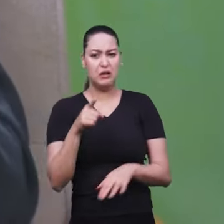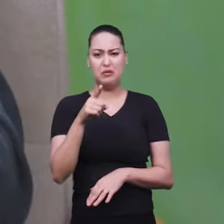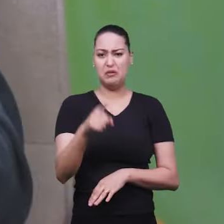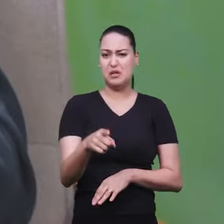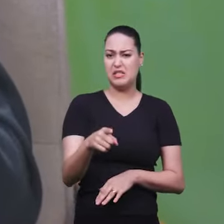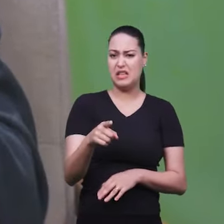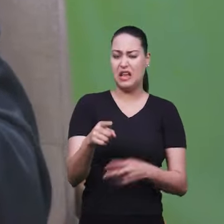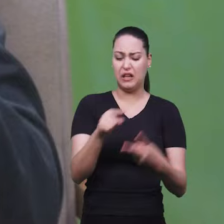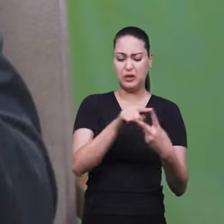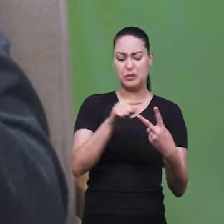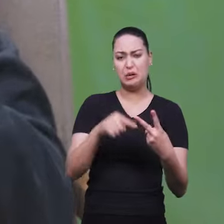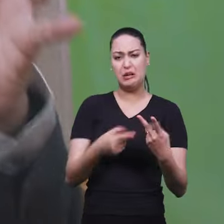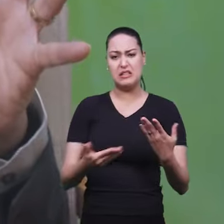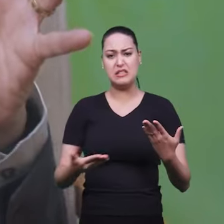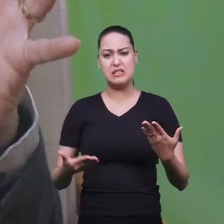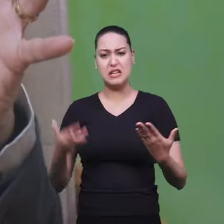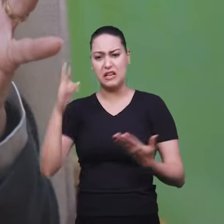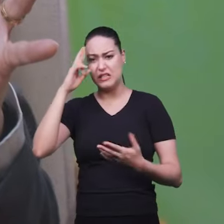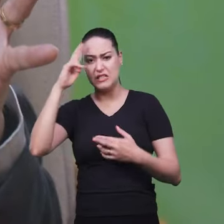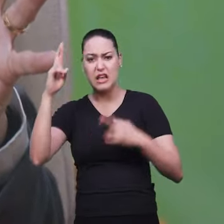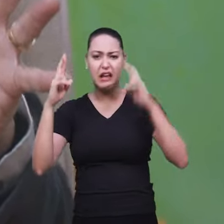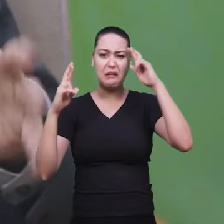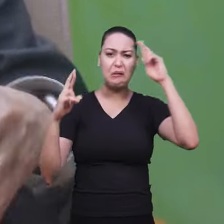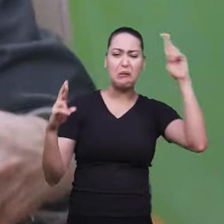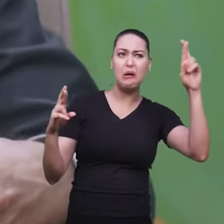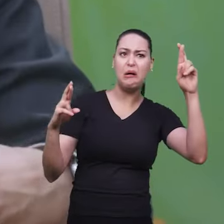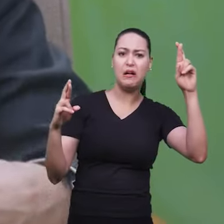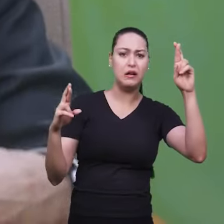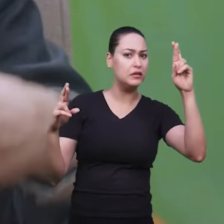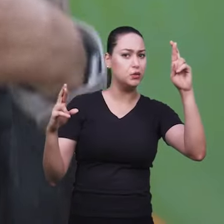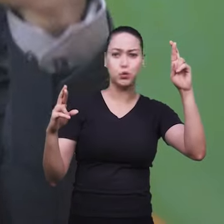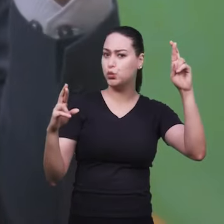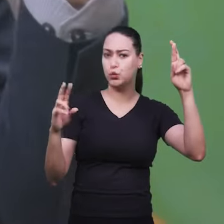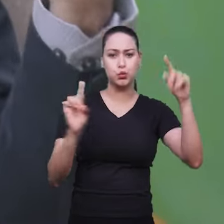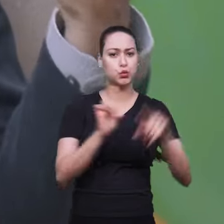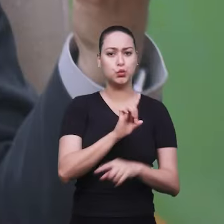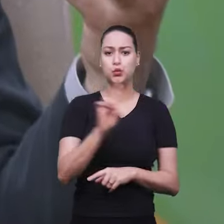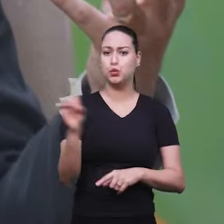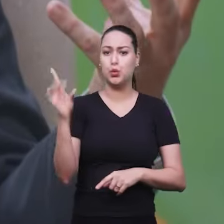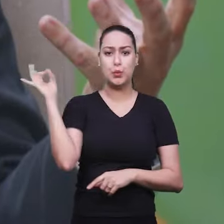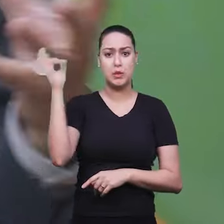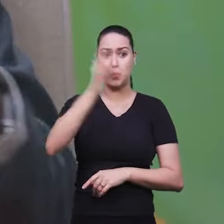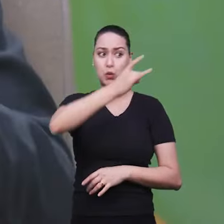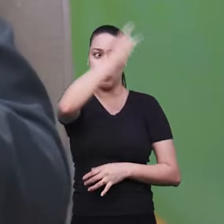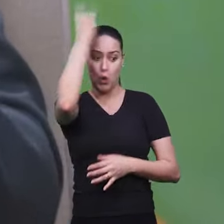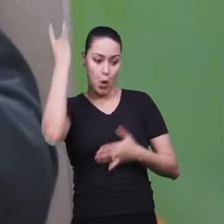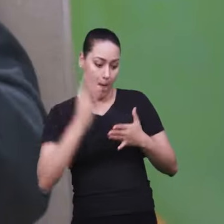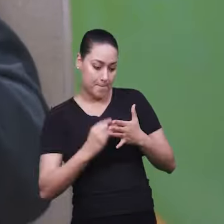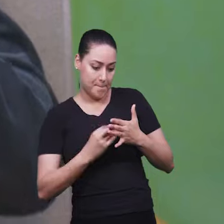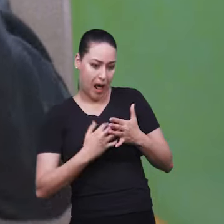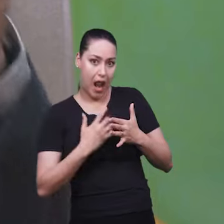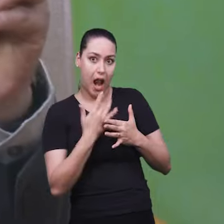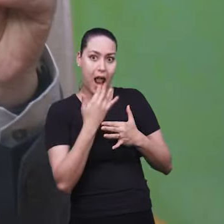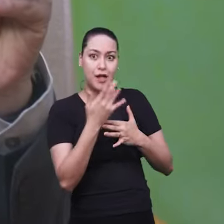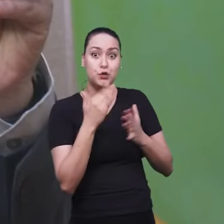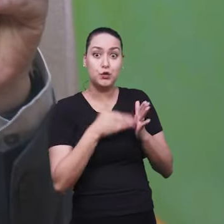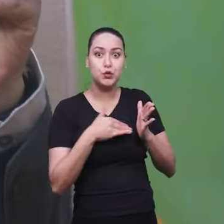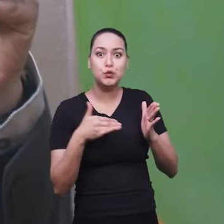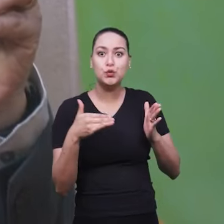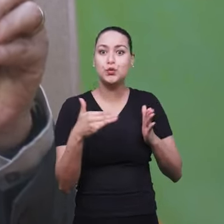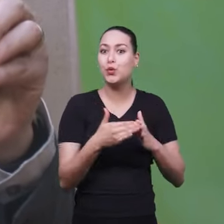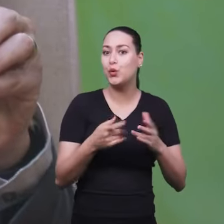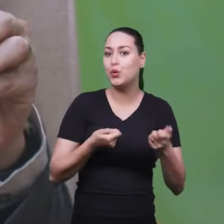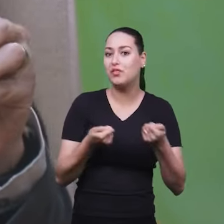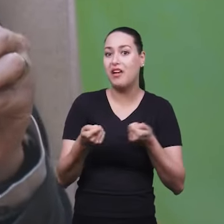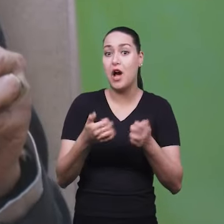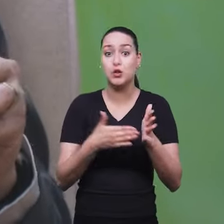tem divisão. Ninguém pode servir a dois senhores. Ele quer habitar todo o nosso coração. Ele não quer dirigir um pouquinho da nossa